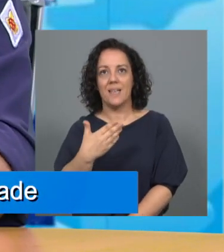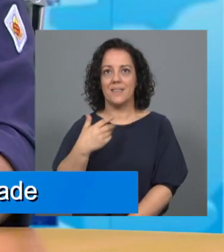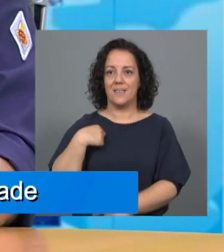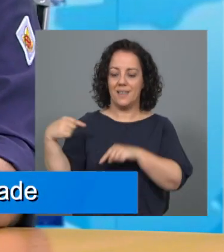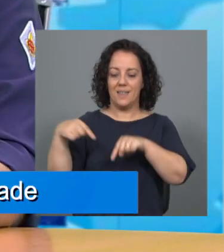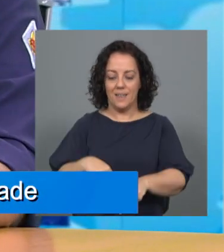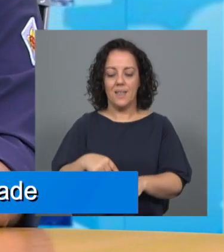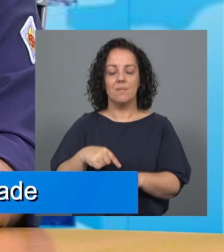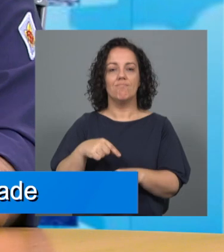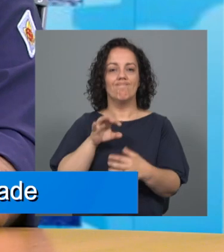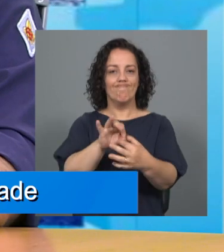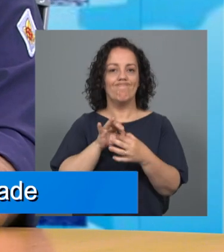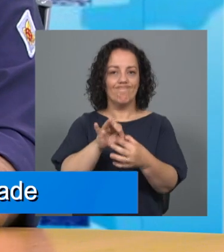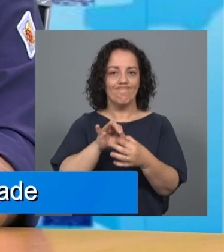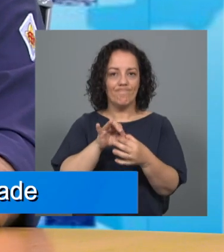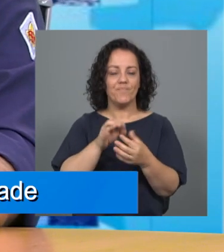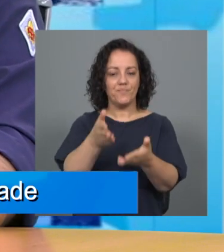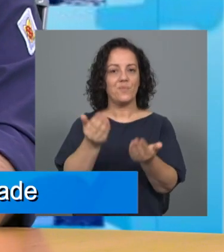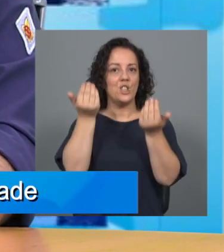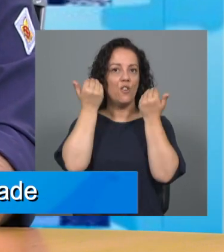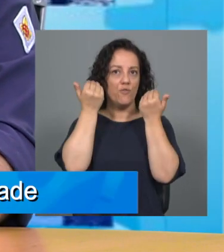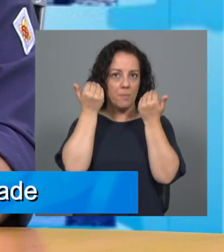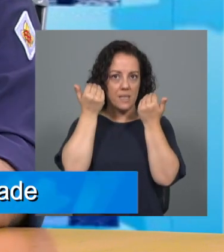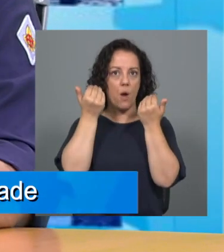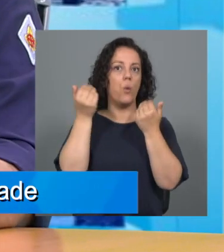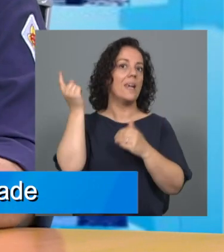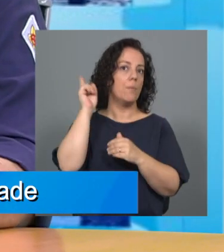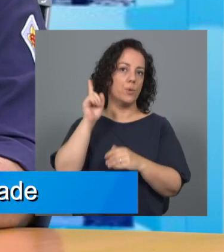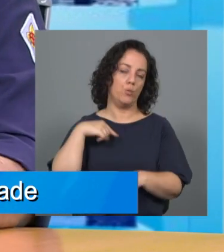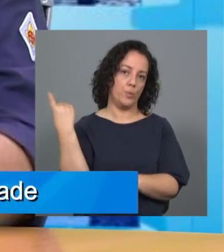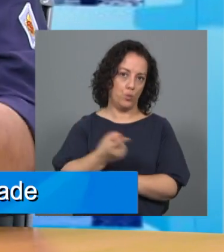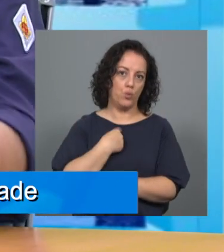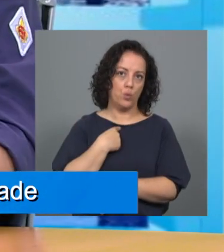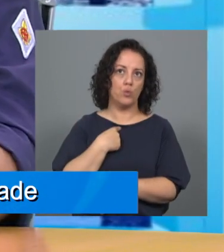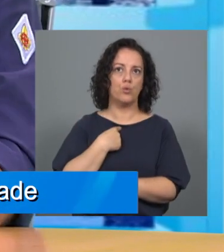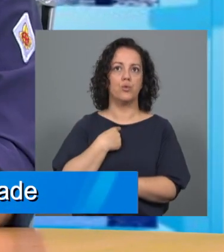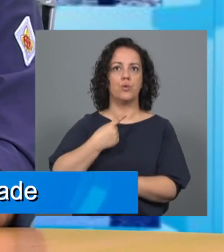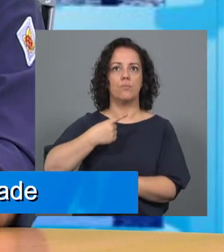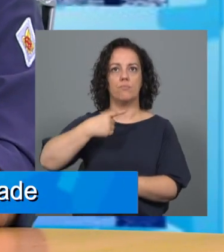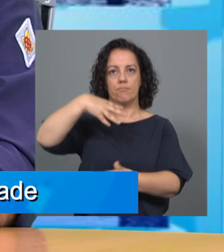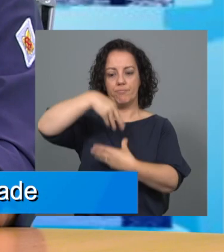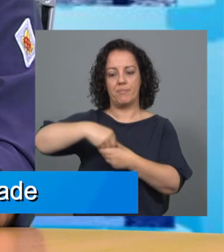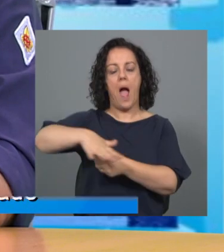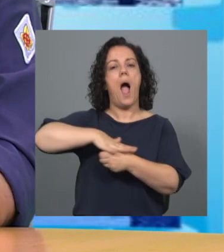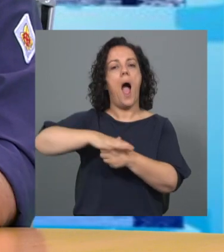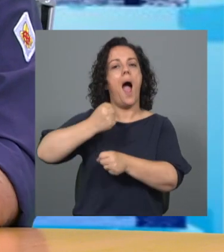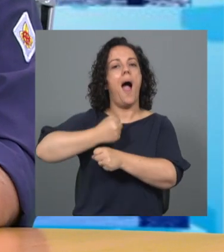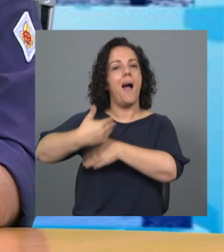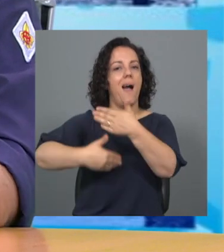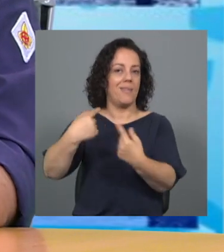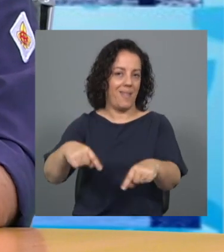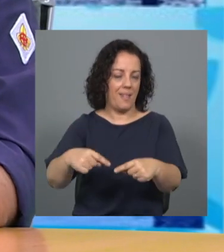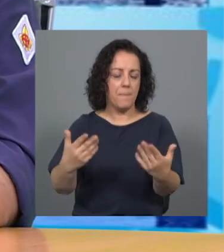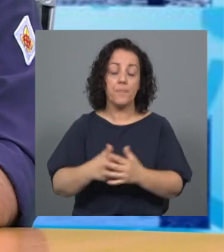colaborar convosco e nesta informação importante para todos nós das ações que dentro desta área se vão fazendo.